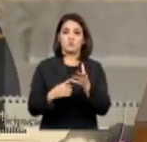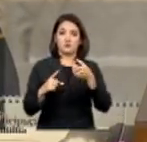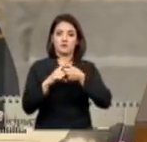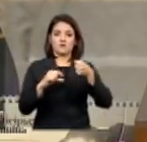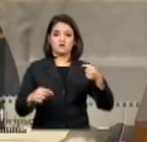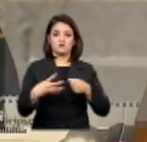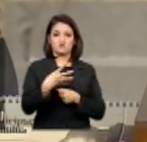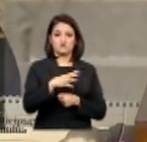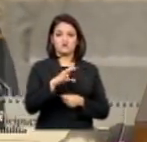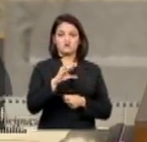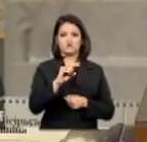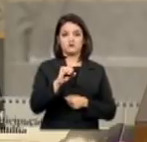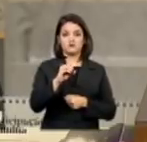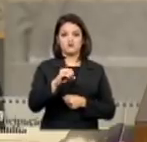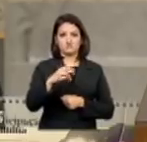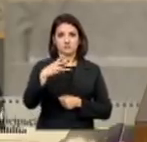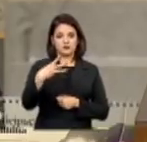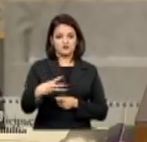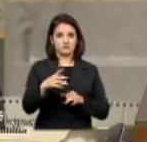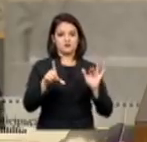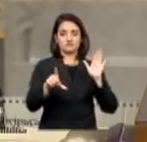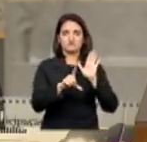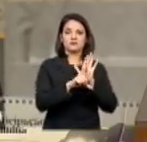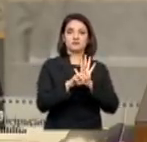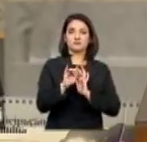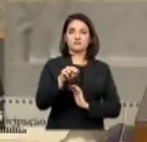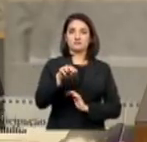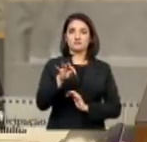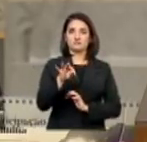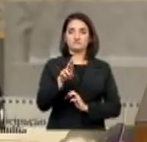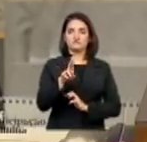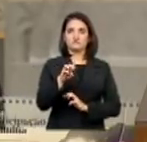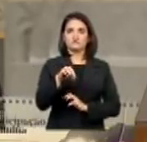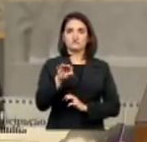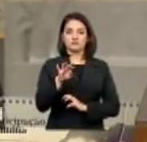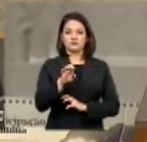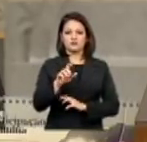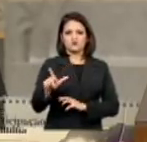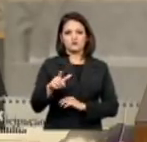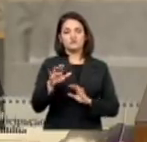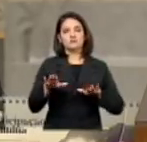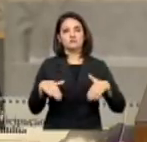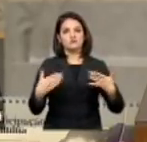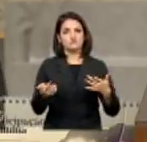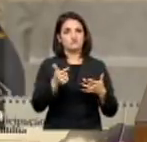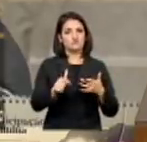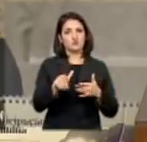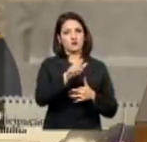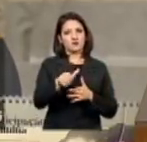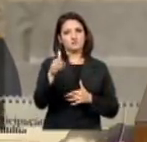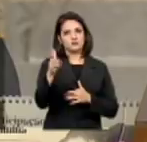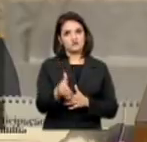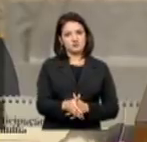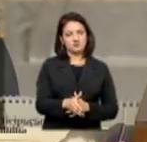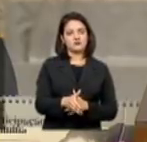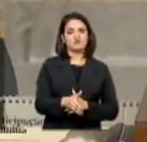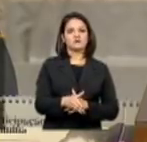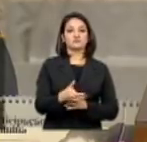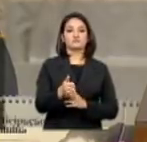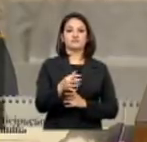instrumental daí que não há nulidade na prática desse ato de tal forma nós lê portanto